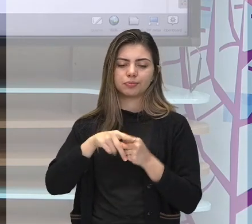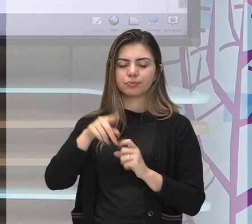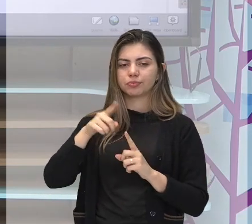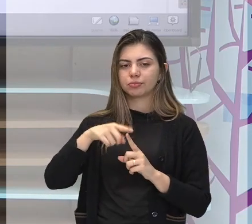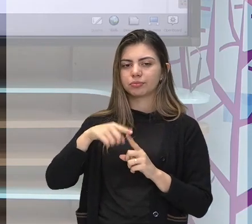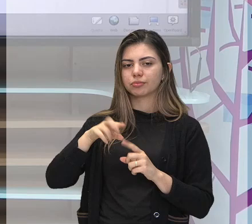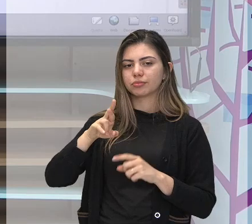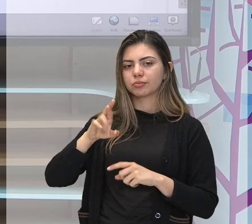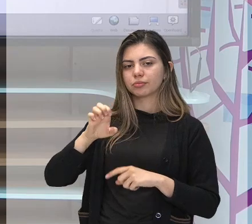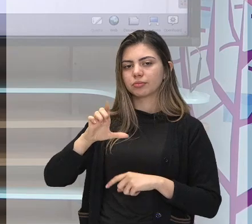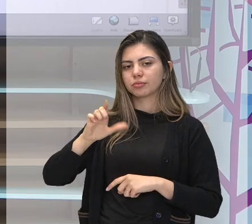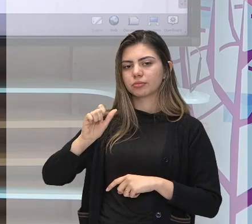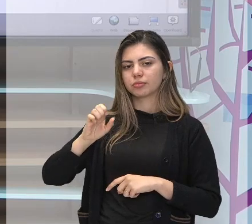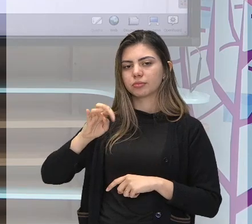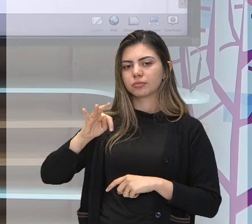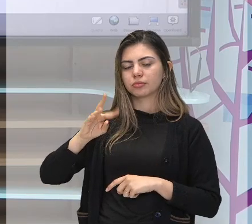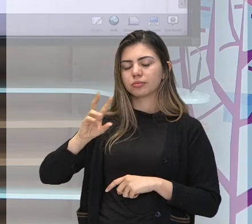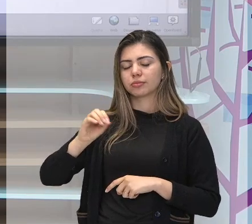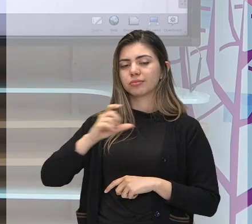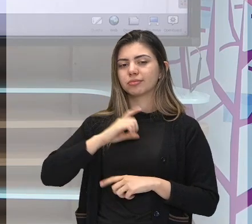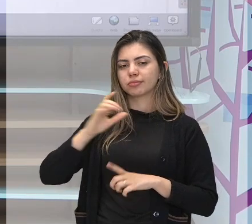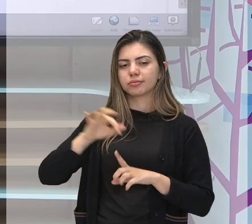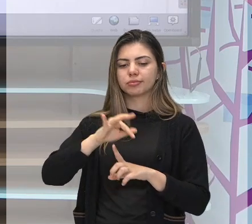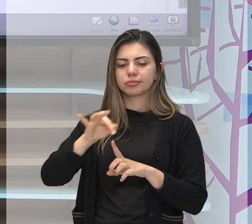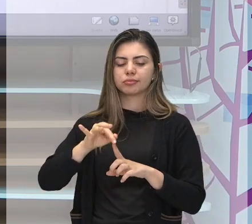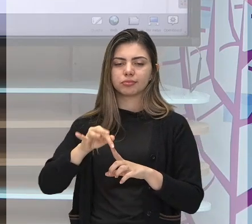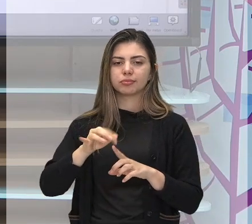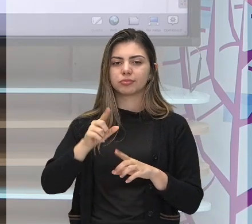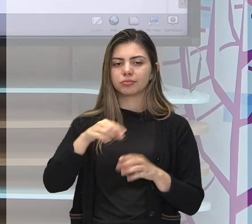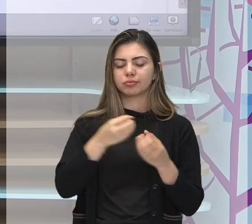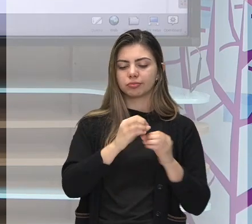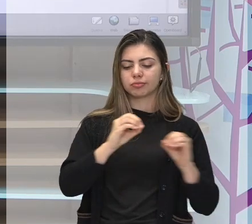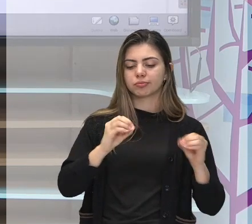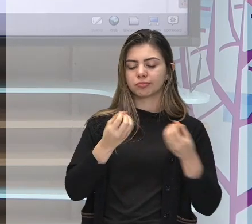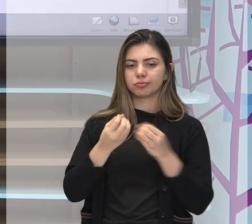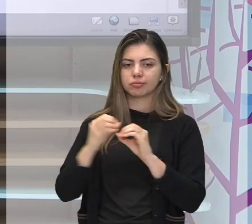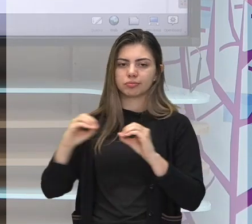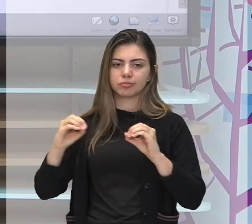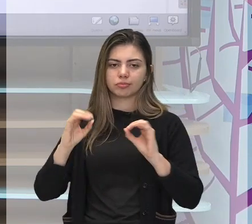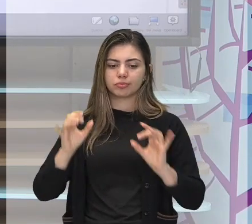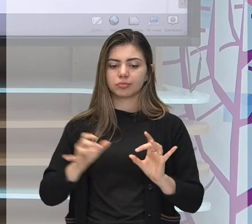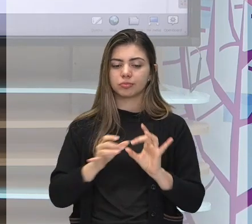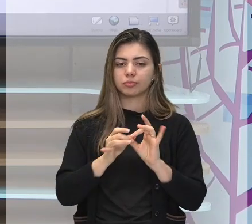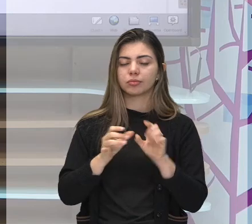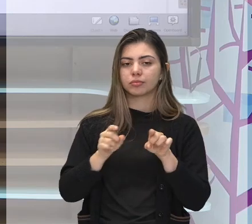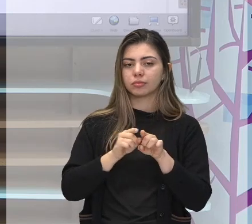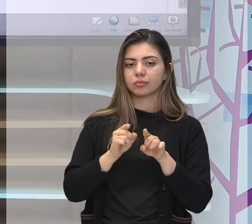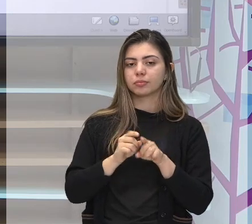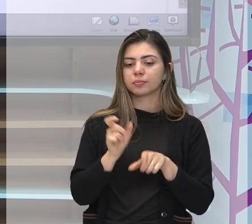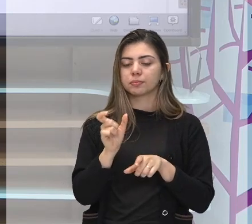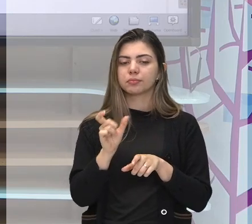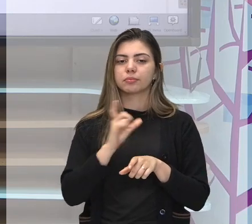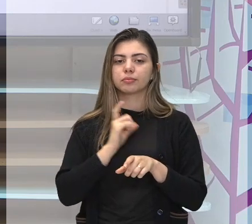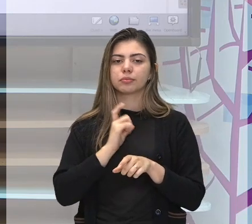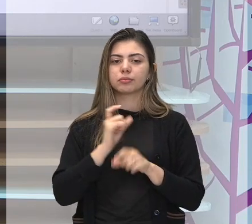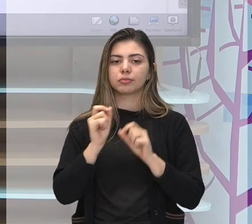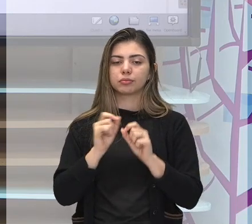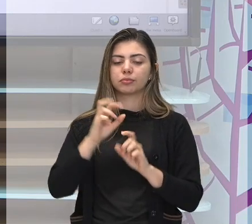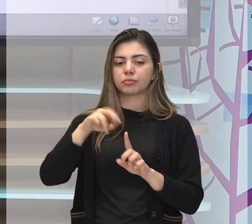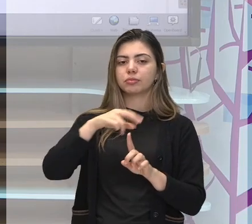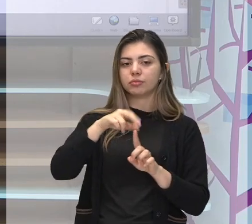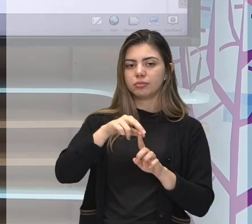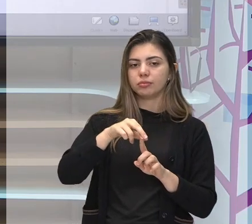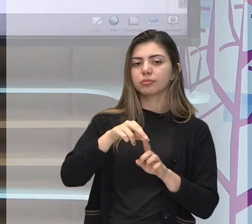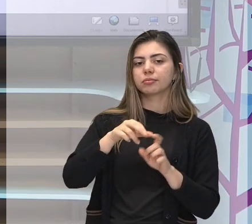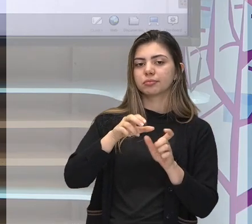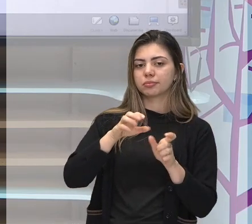relativo e que ele tem essa função de conexão, se referindo a um ser